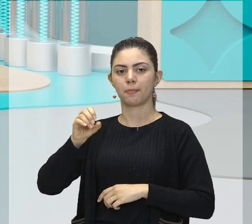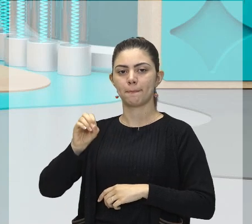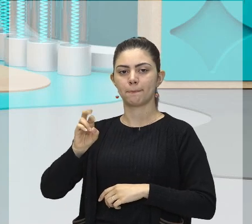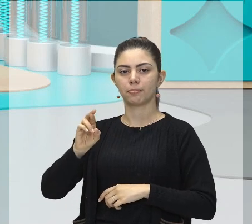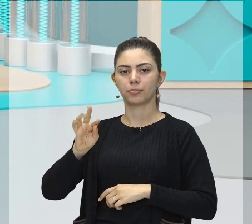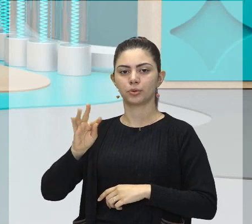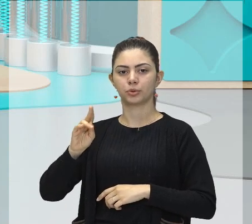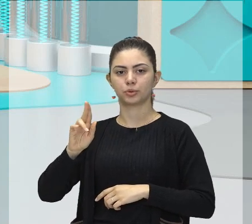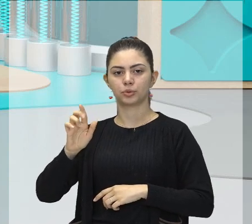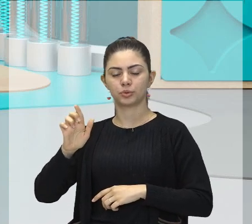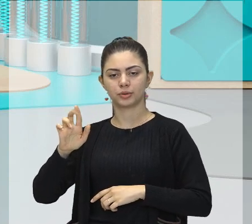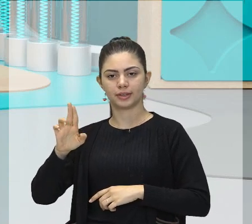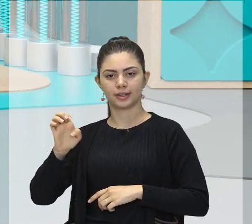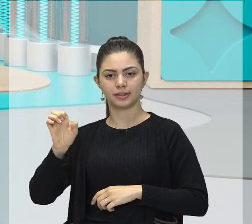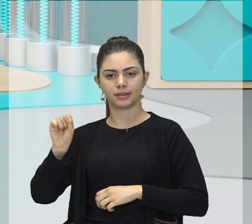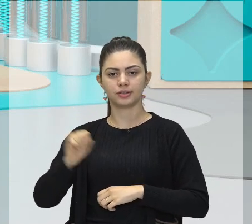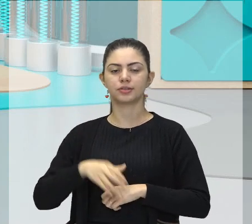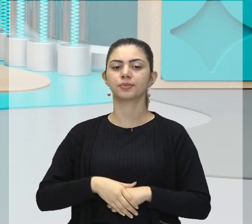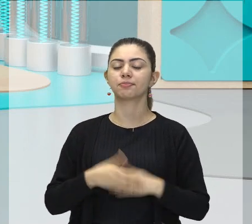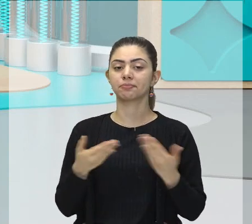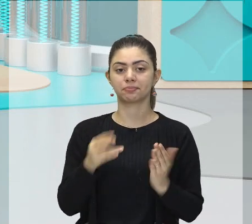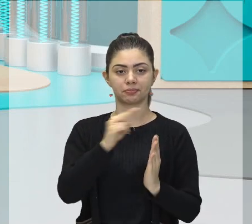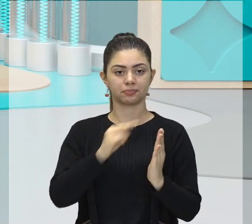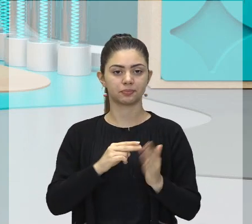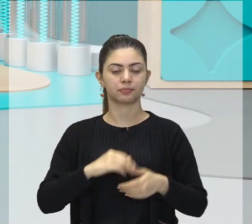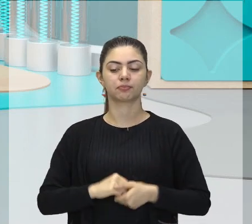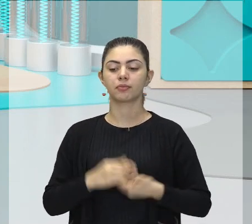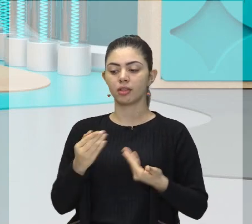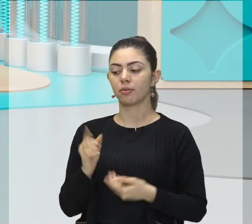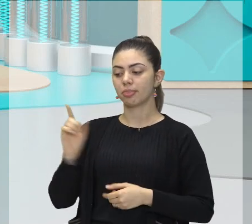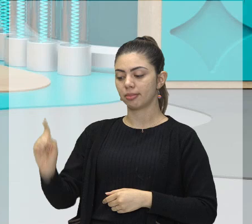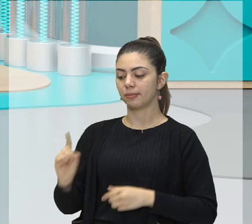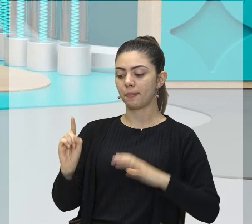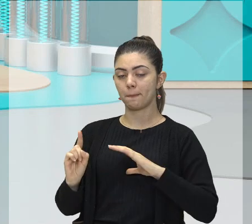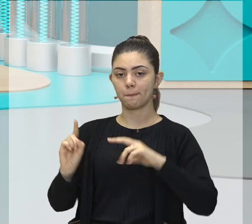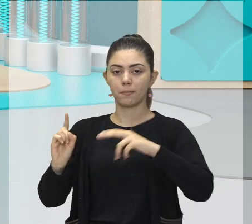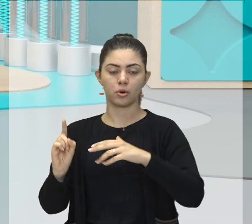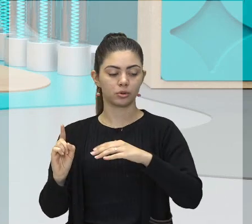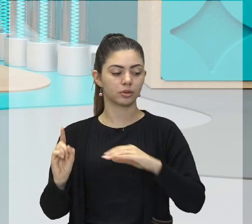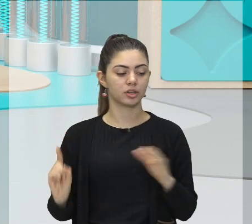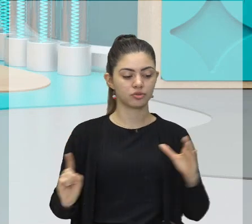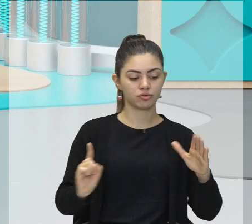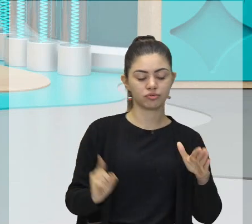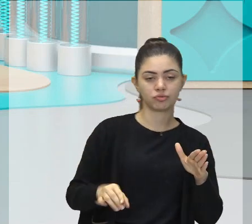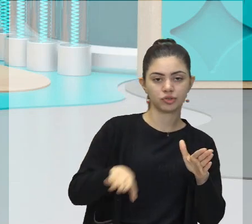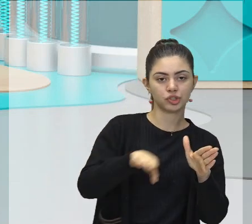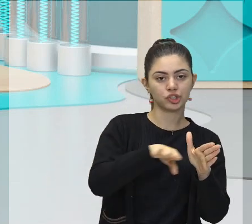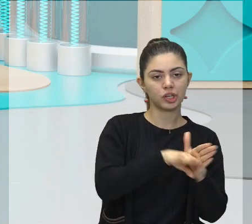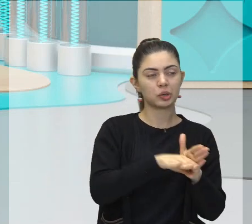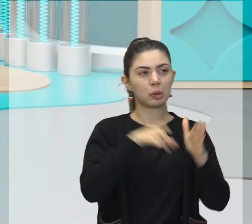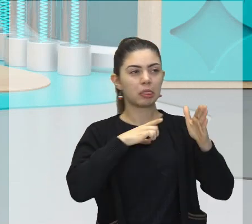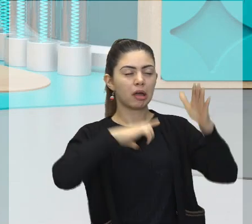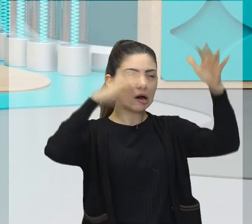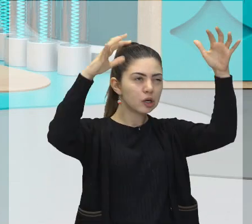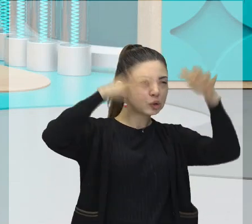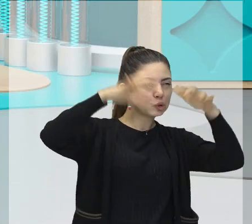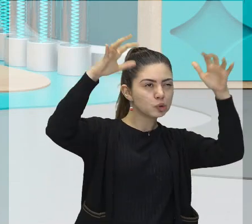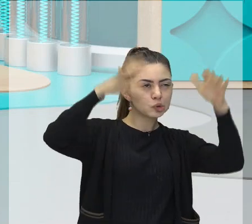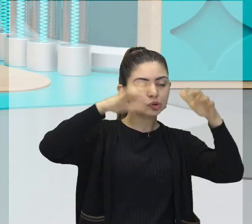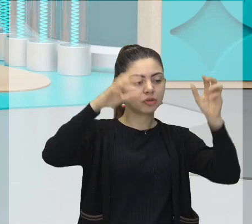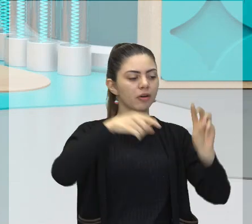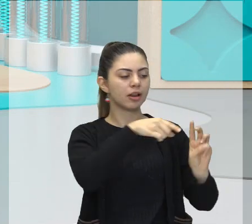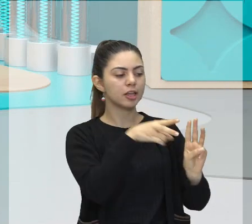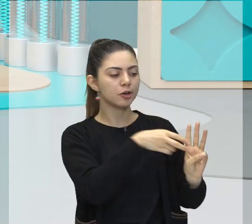a leitura aí, turmas. Quando o português chegou debaixo de uma bruta chuva, vestiu